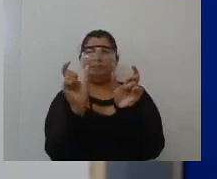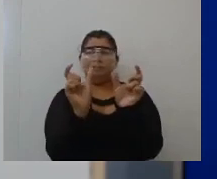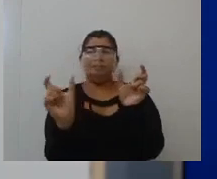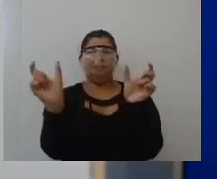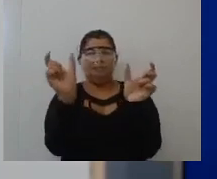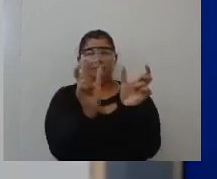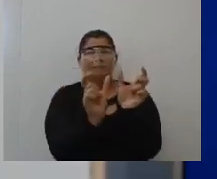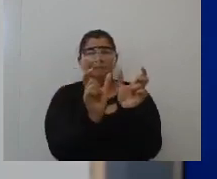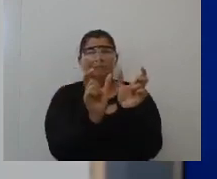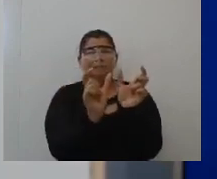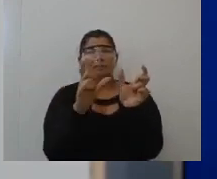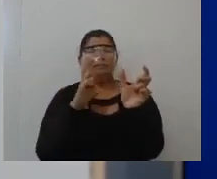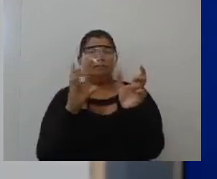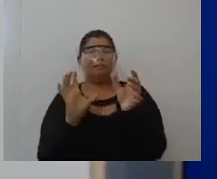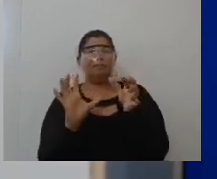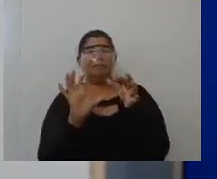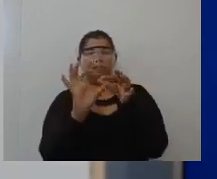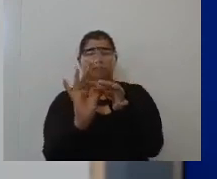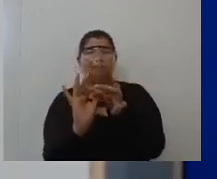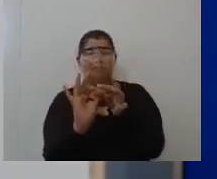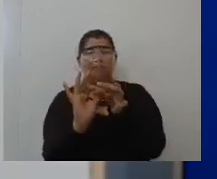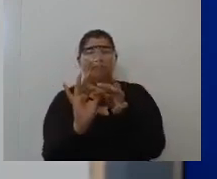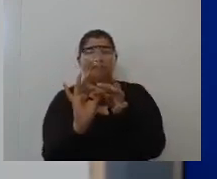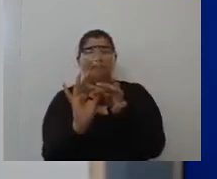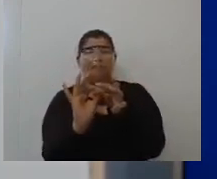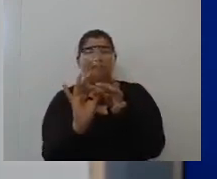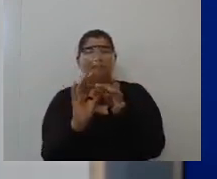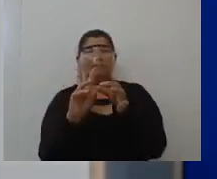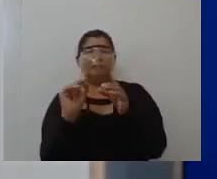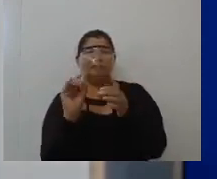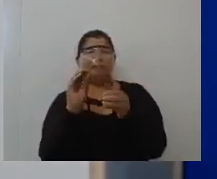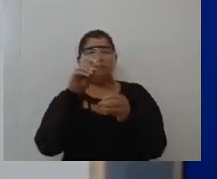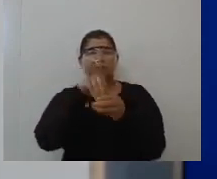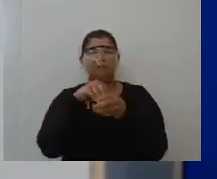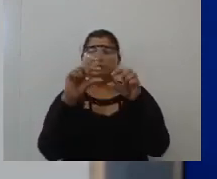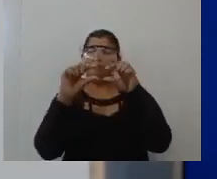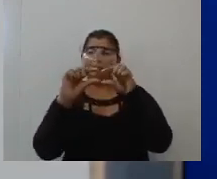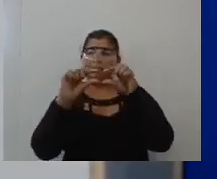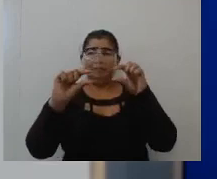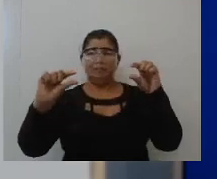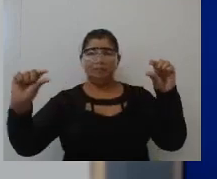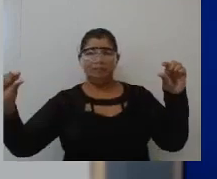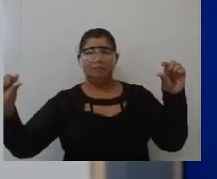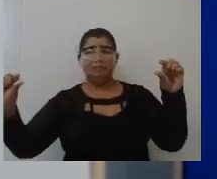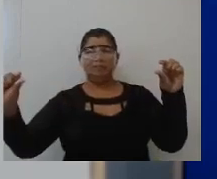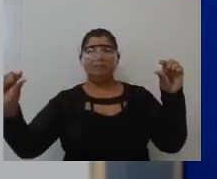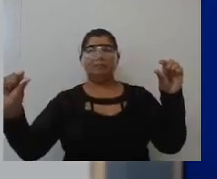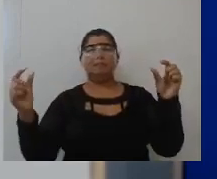conjunções integrantes. Elas vão introduzir orações